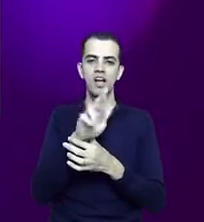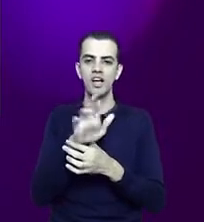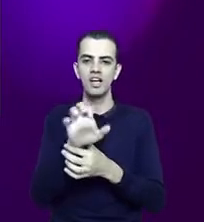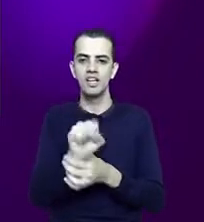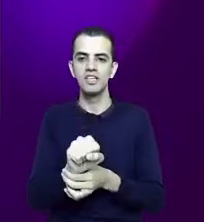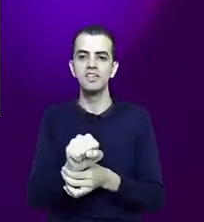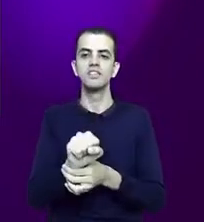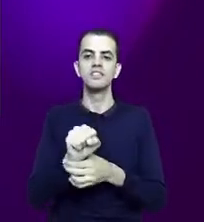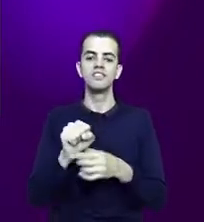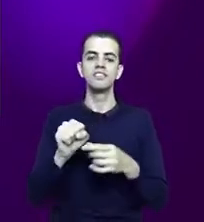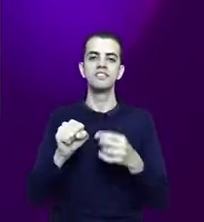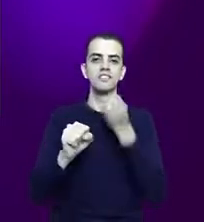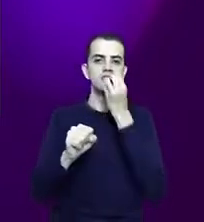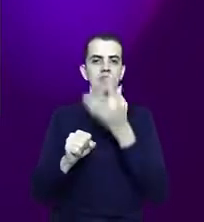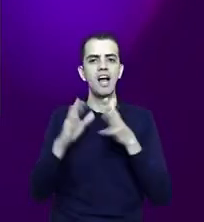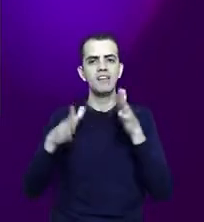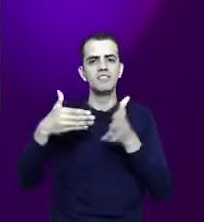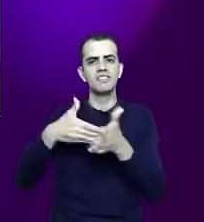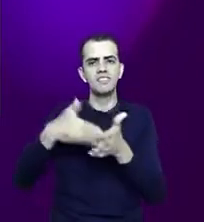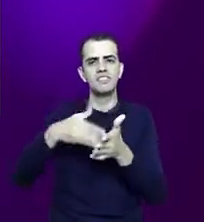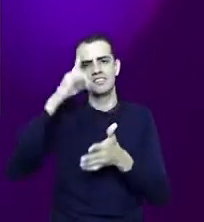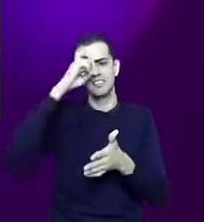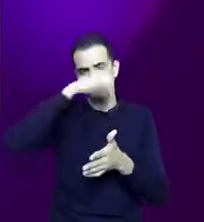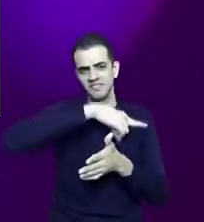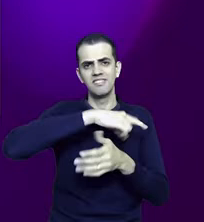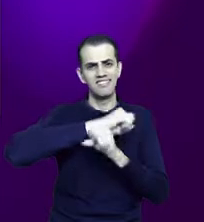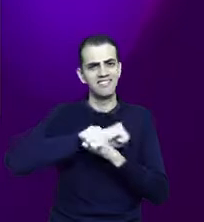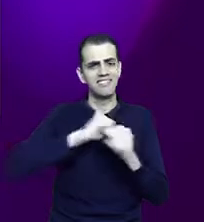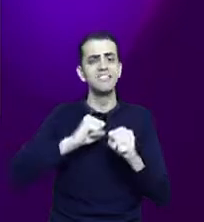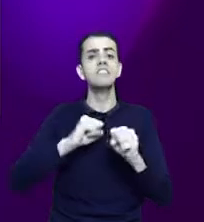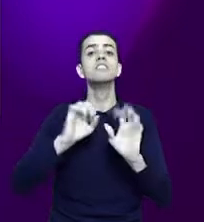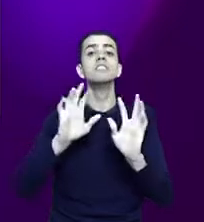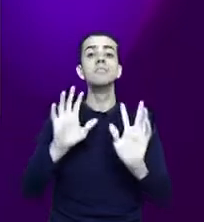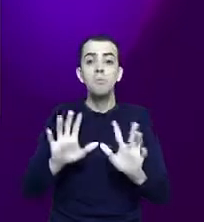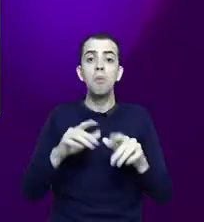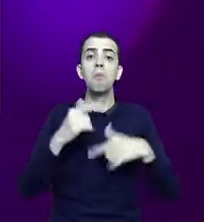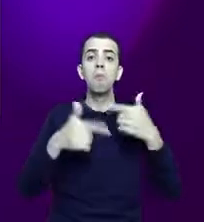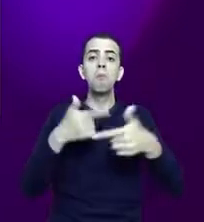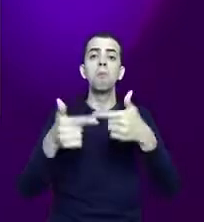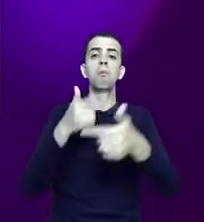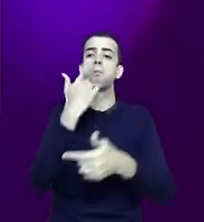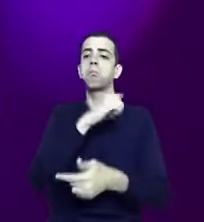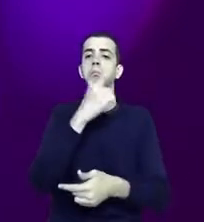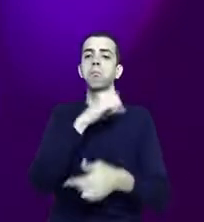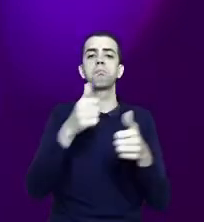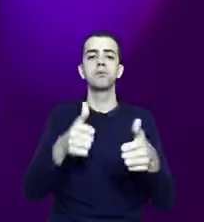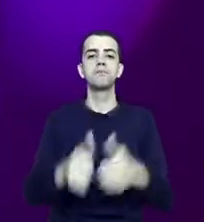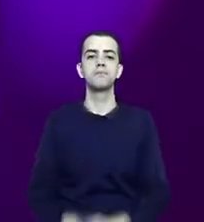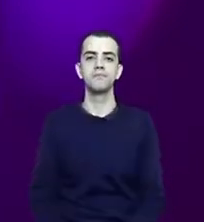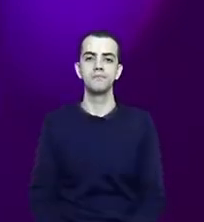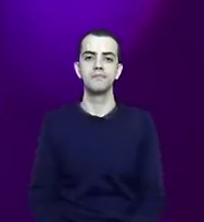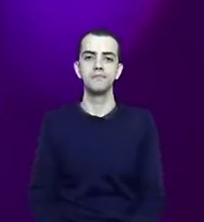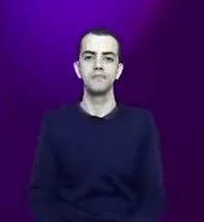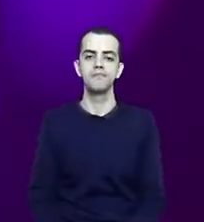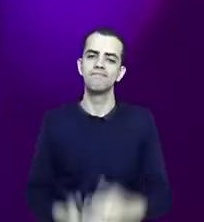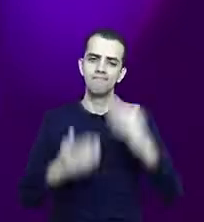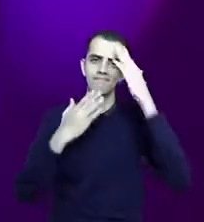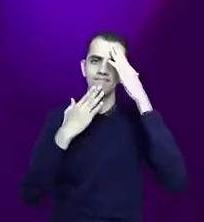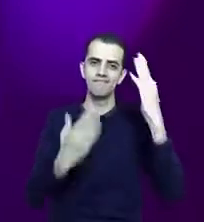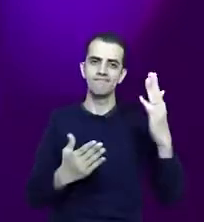pacientes que são o grande desafio para a correção das consolidações viciosas do rádio distal. Muito